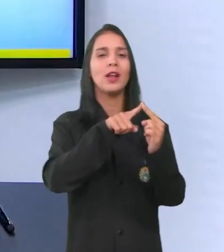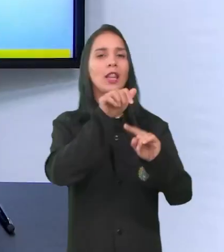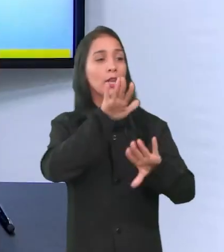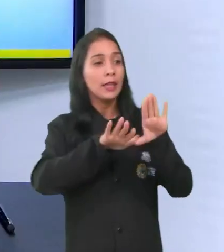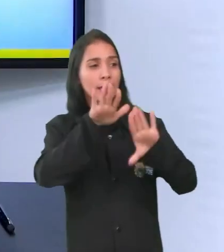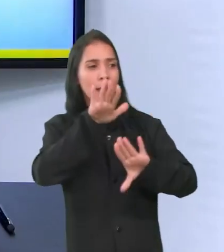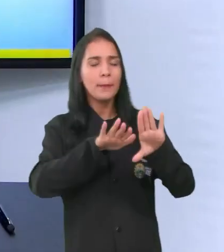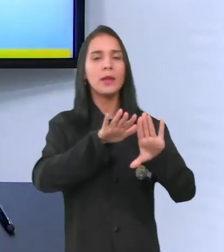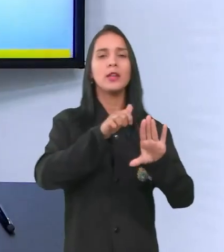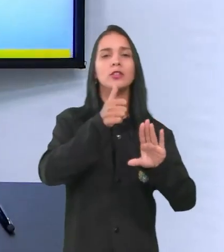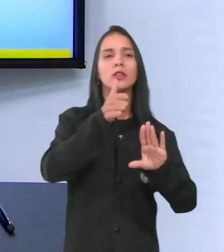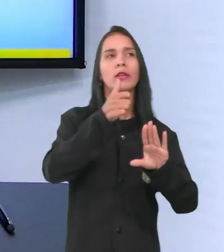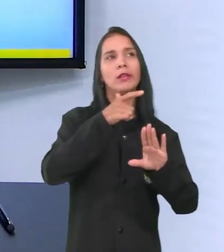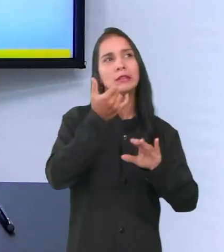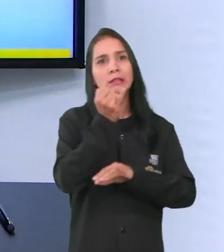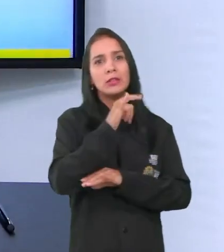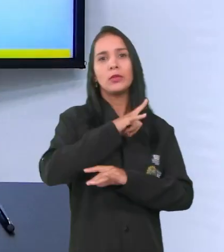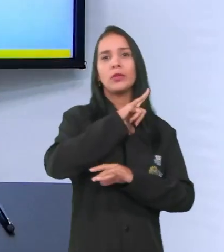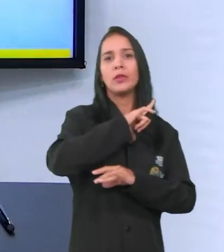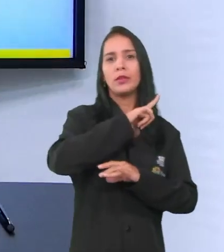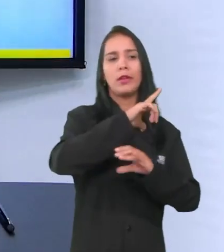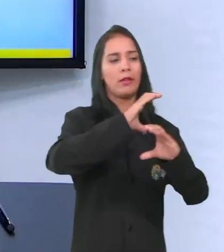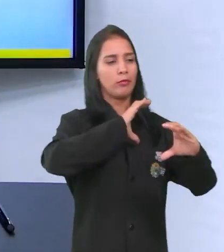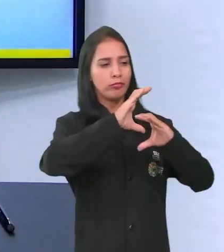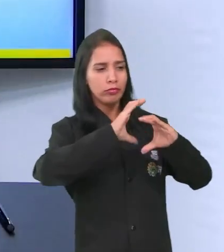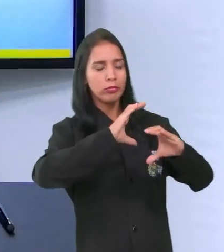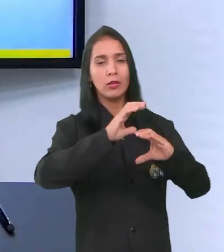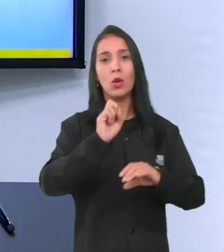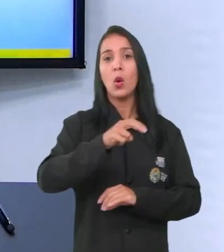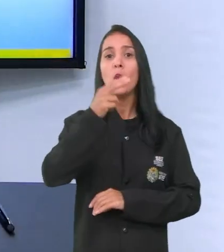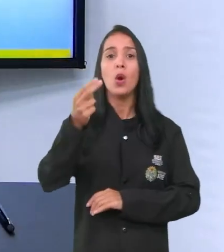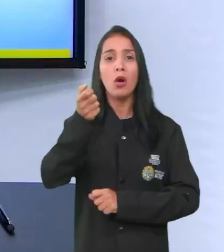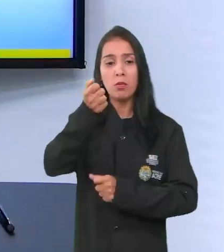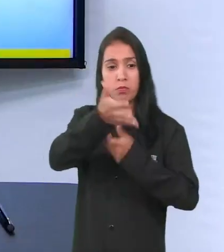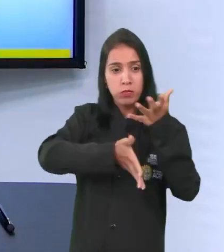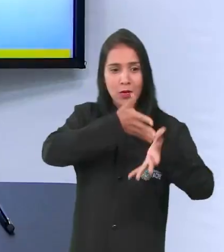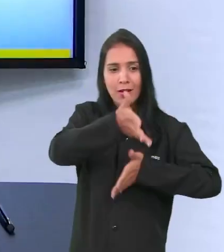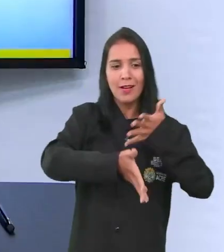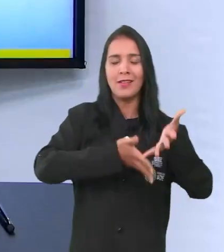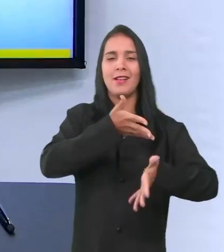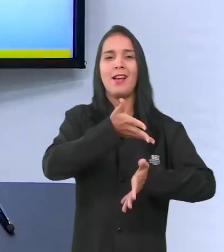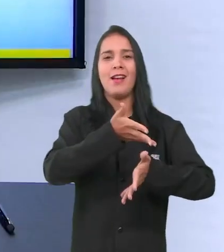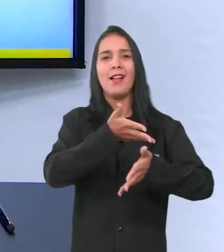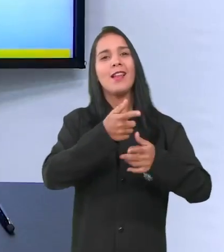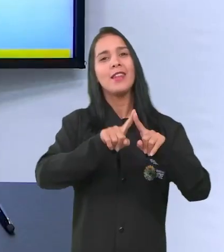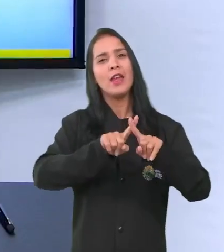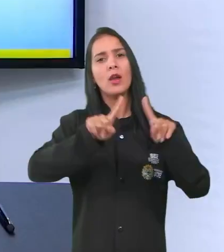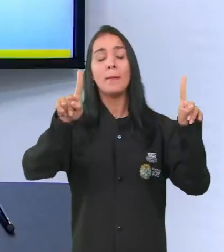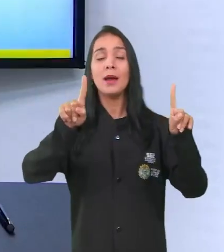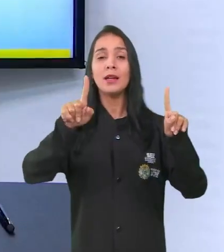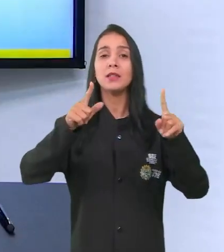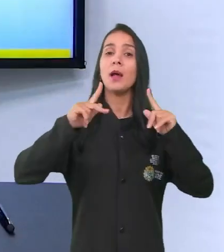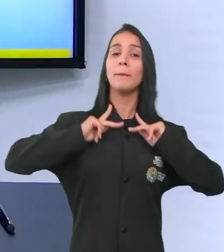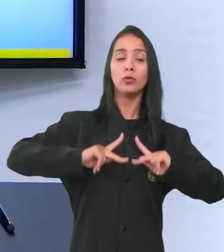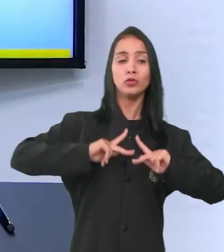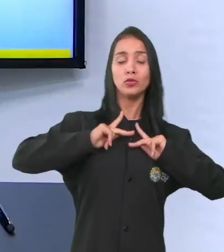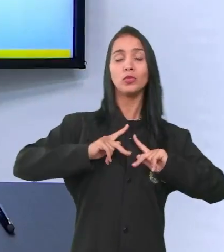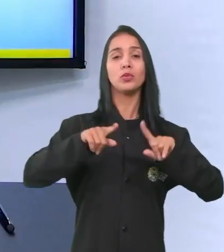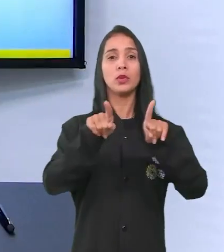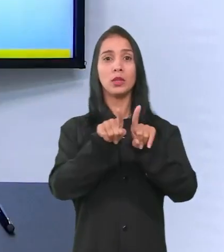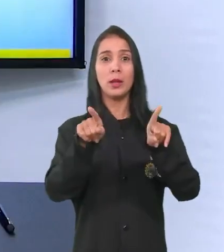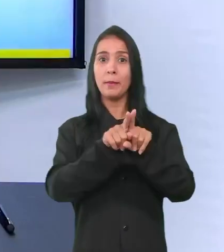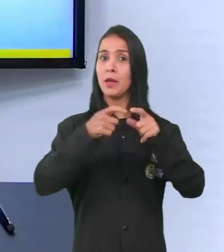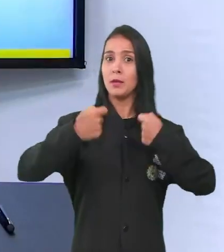de comunicação, como as libras, ou seja, como uma postura formal, a qual